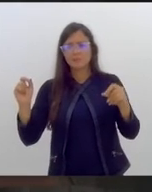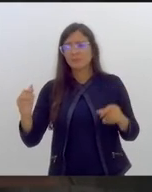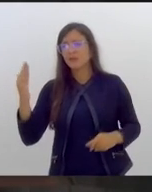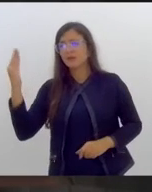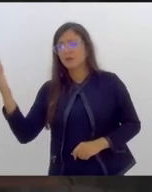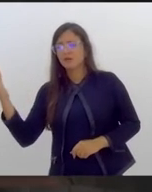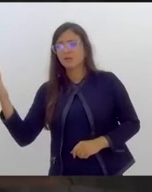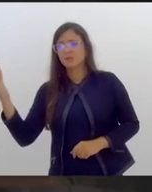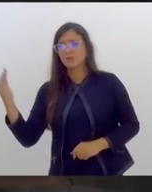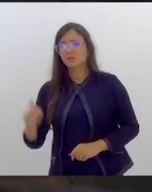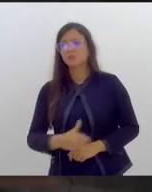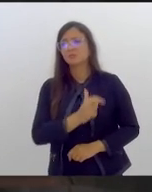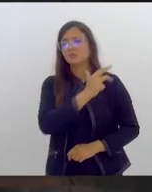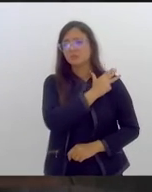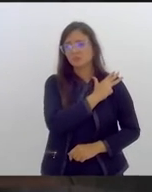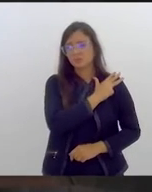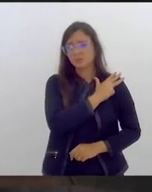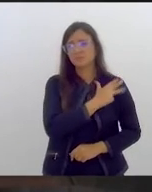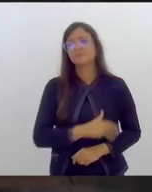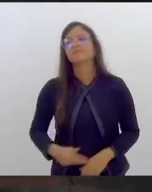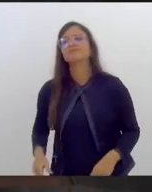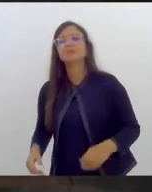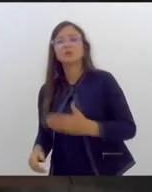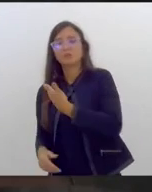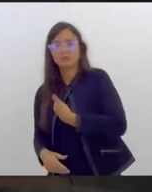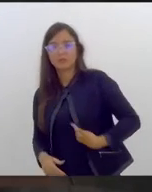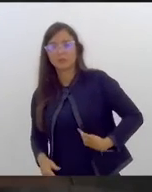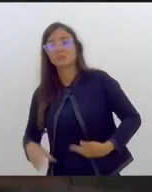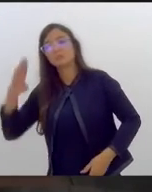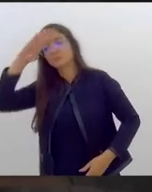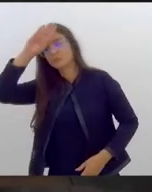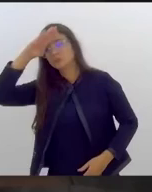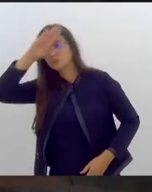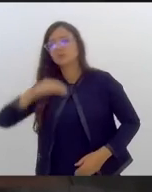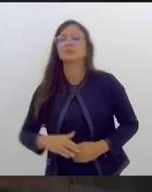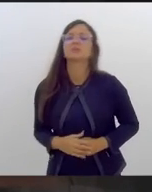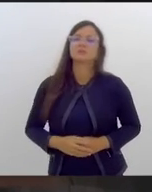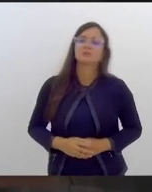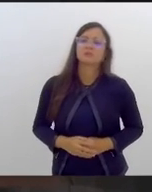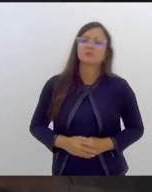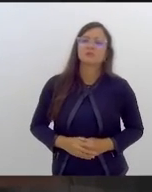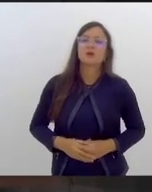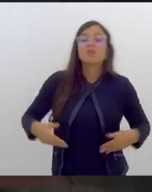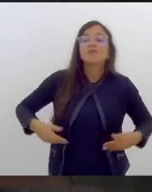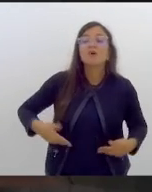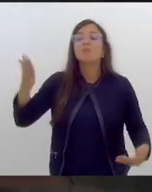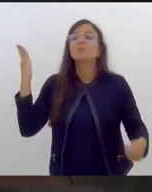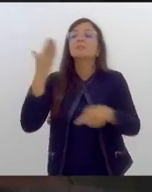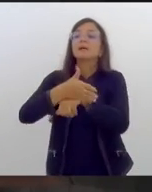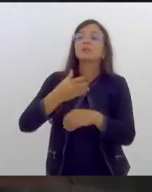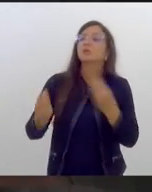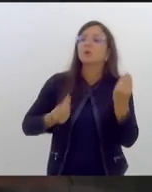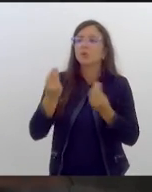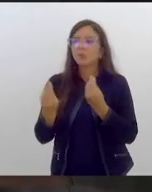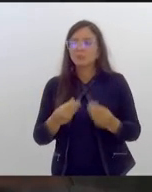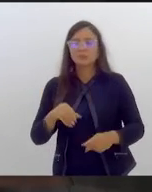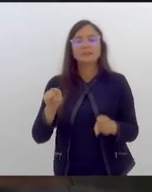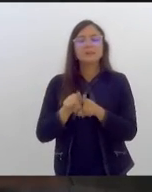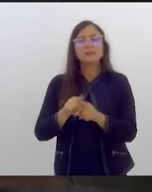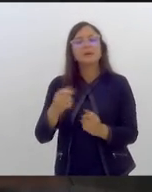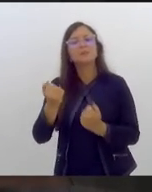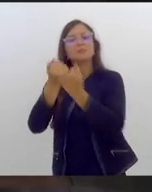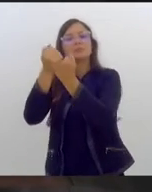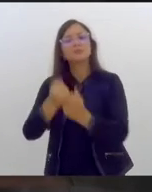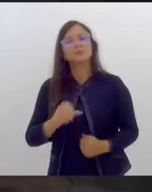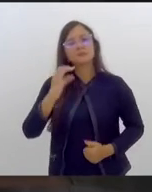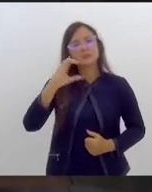Lula e bolsonaro no combate à fome na geração de empregos um apoio à Ciência e a cultura Deputado